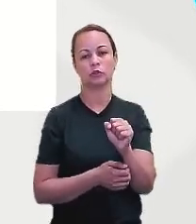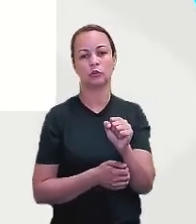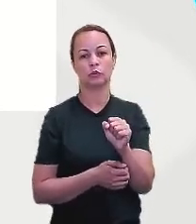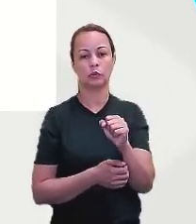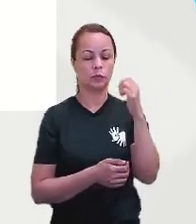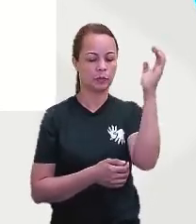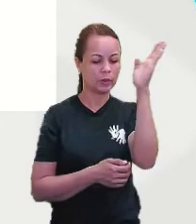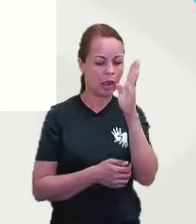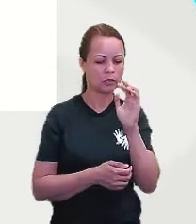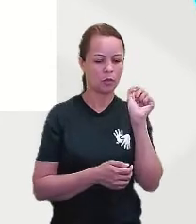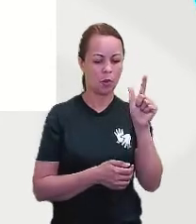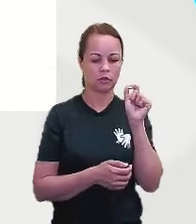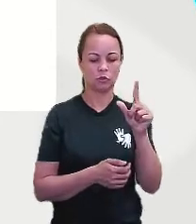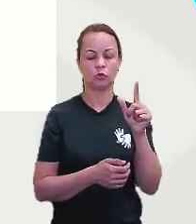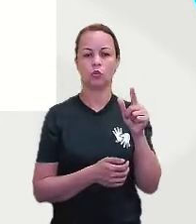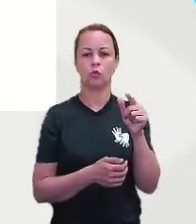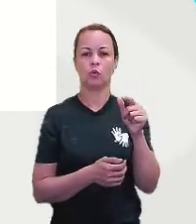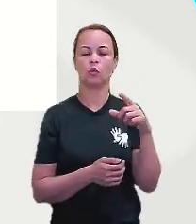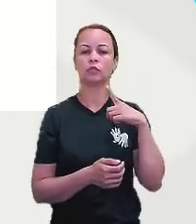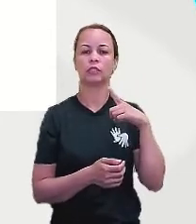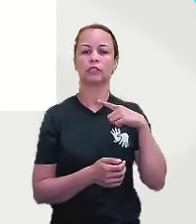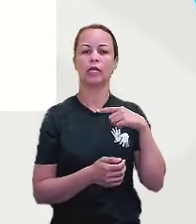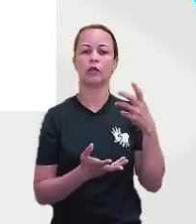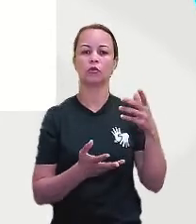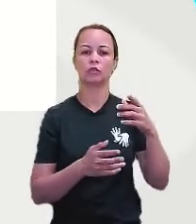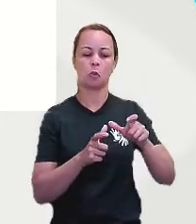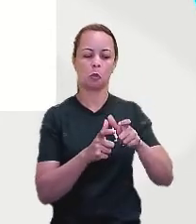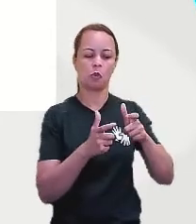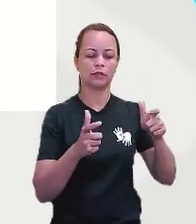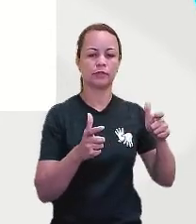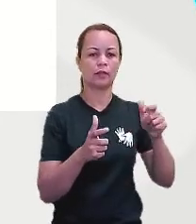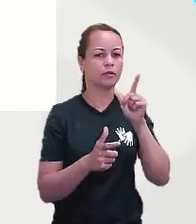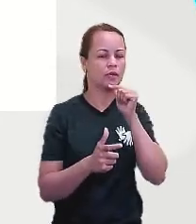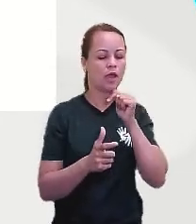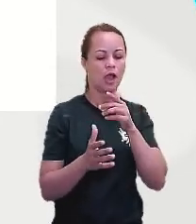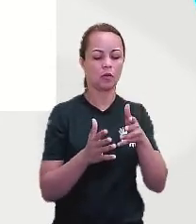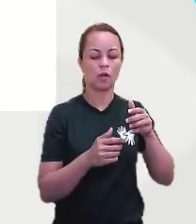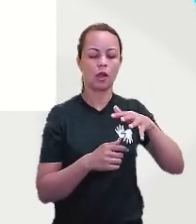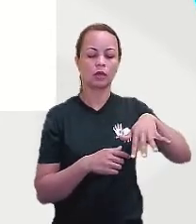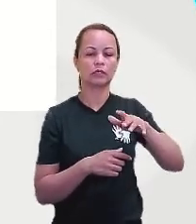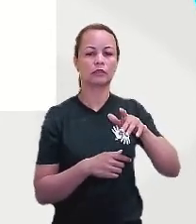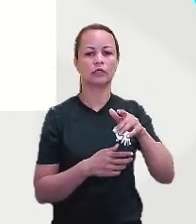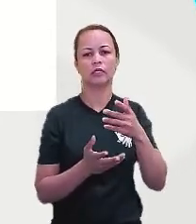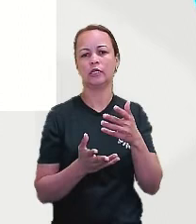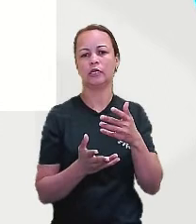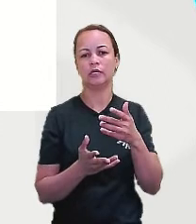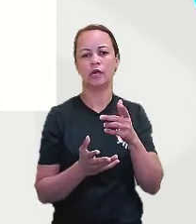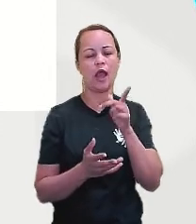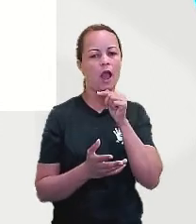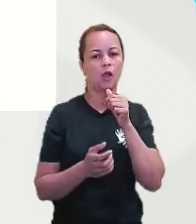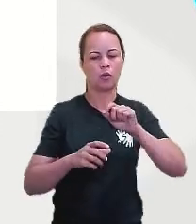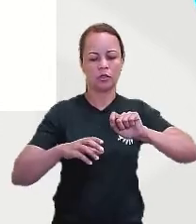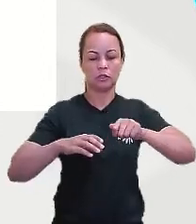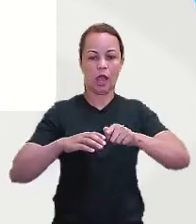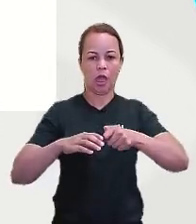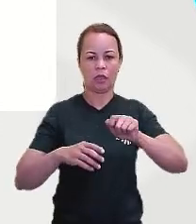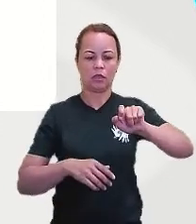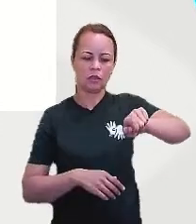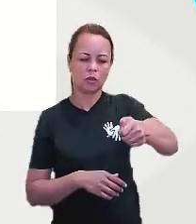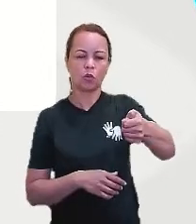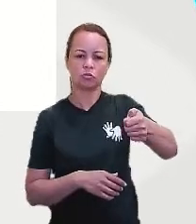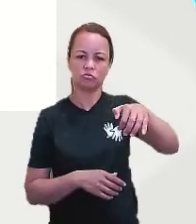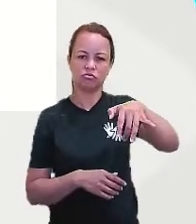57% da região mais rica em água do Brasil é atendida com água na torneira. Ao passo que outras regiões que não têm tanta